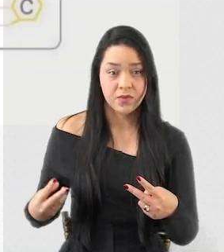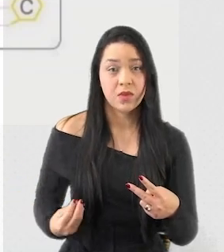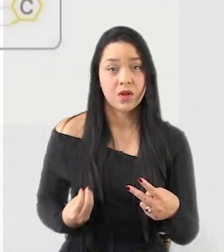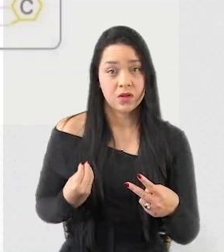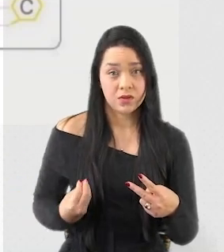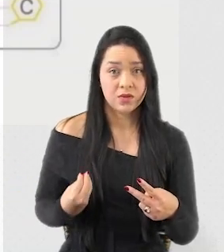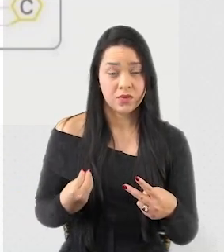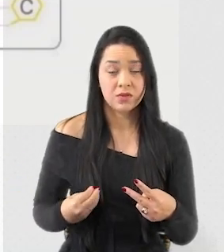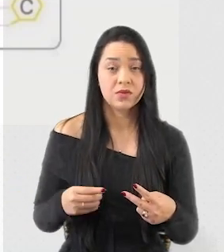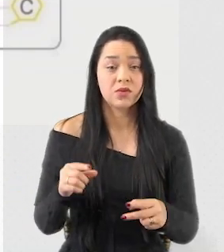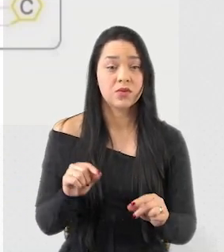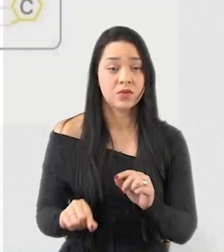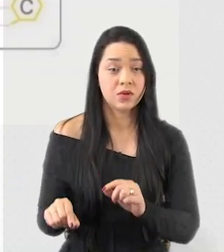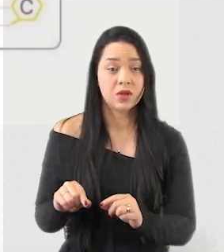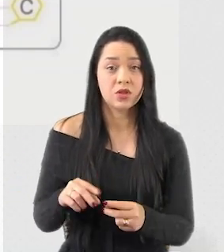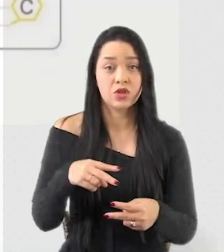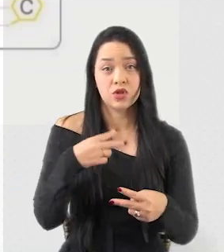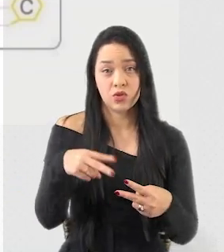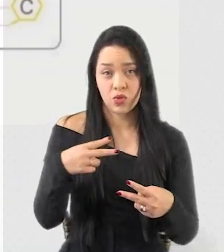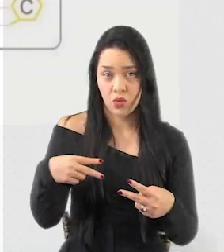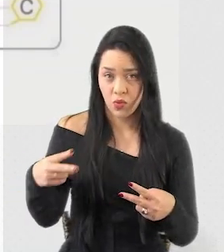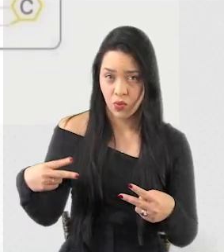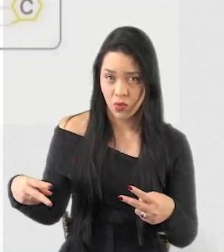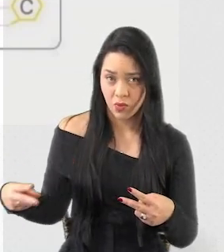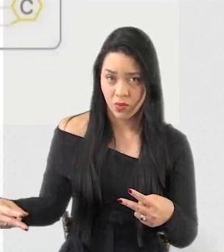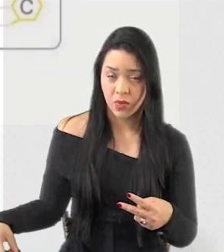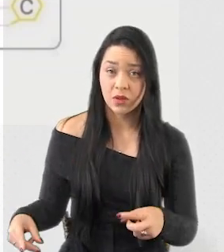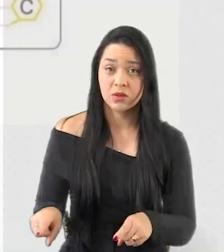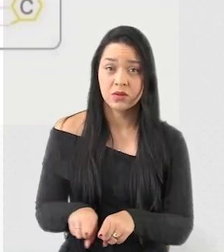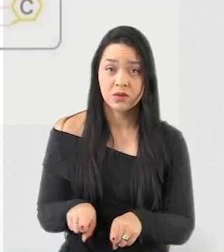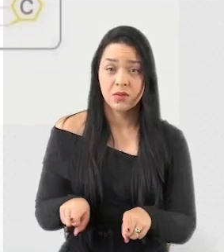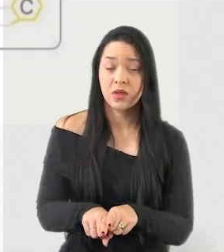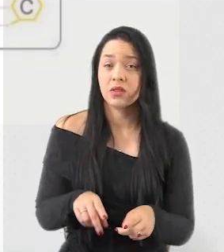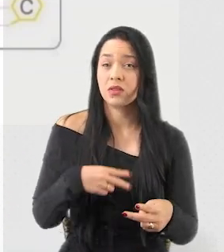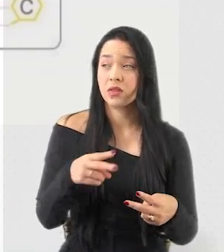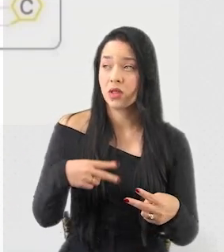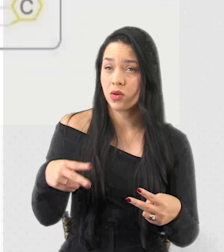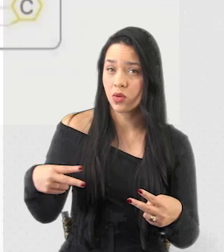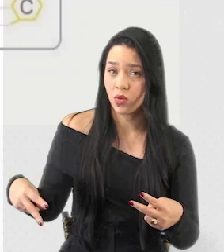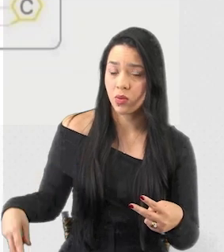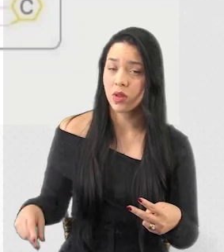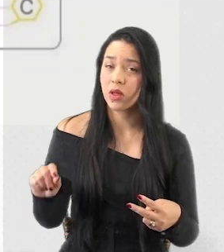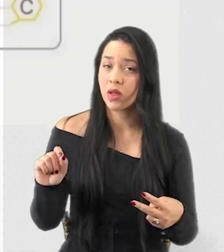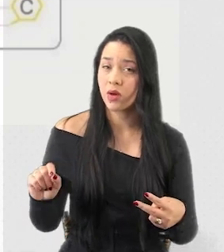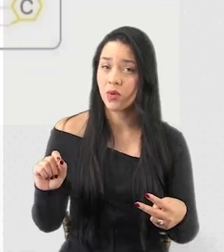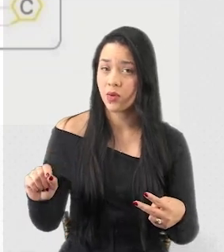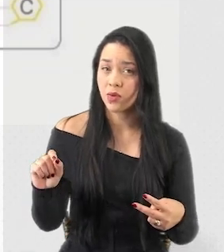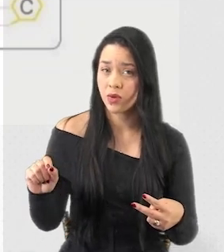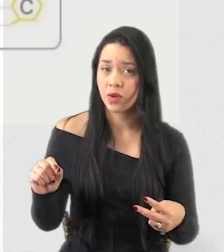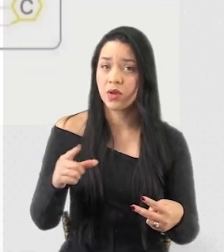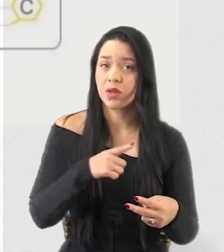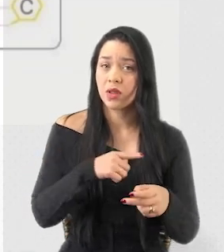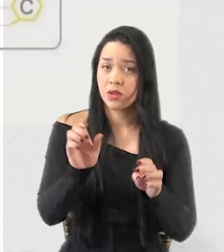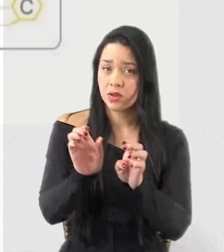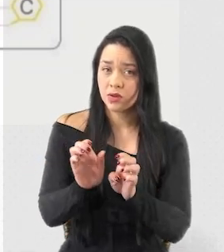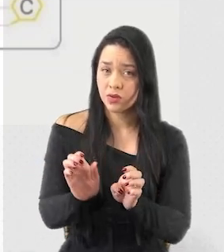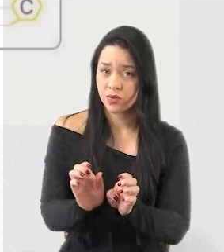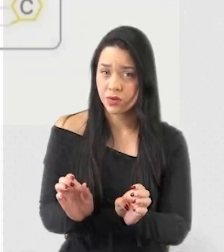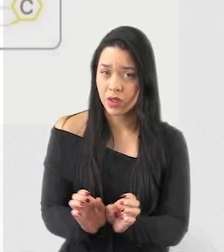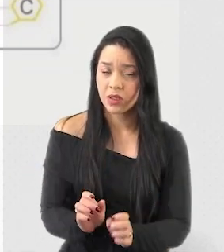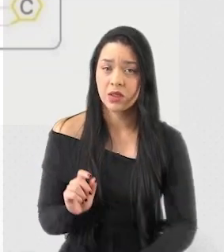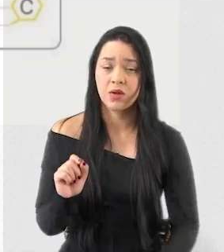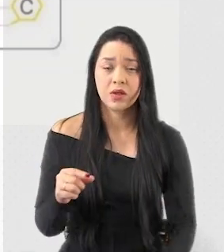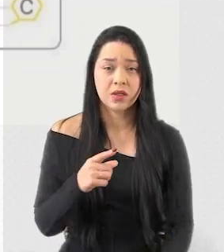ele está em formato de dupla hélice. E essa dupla hélice, pessoal, ela é estruturada a